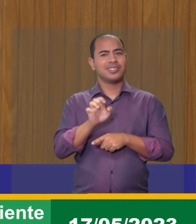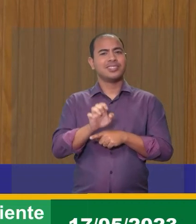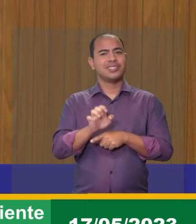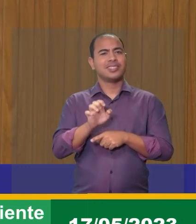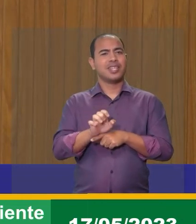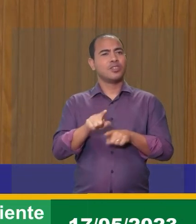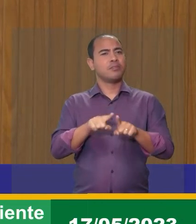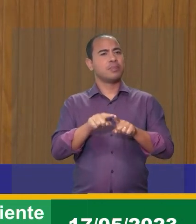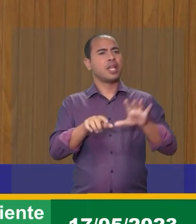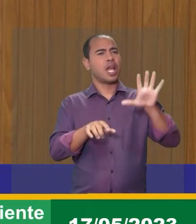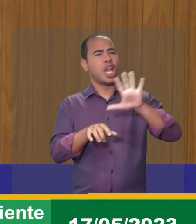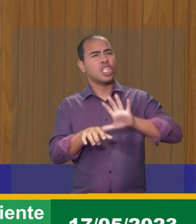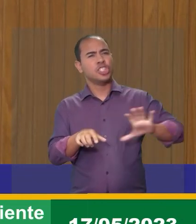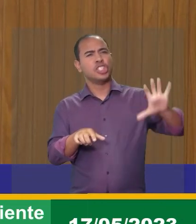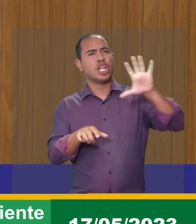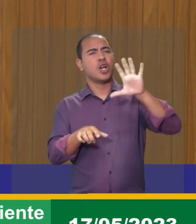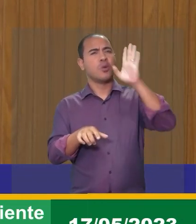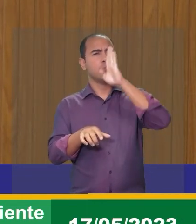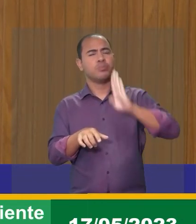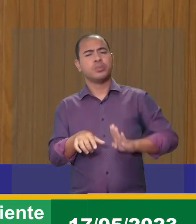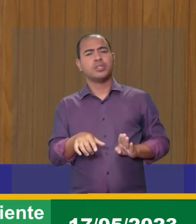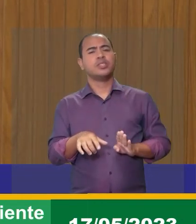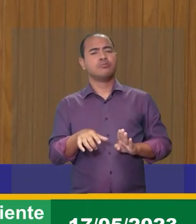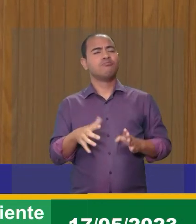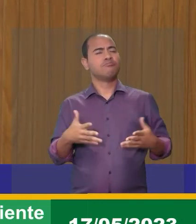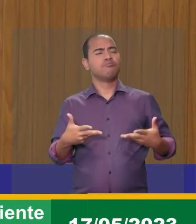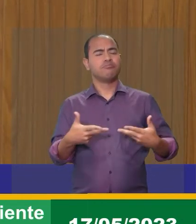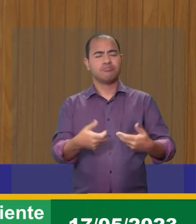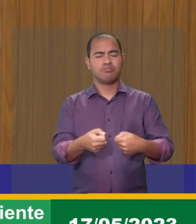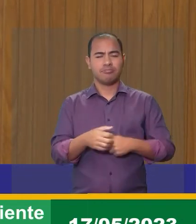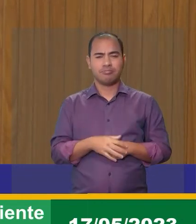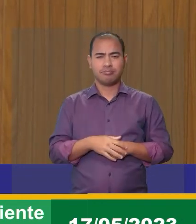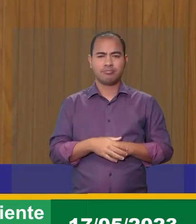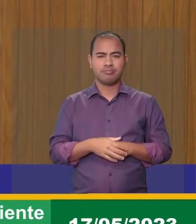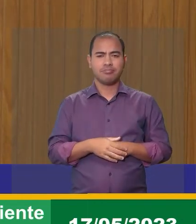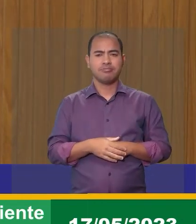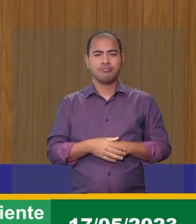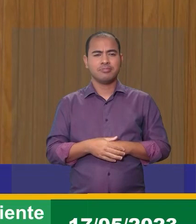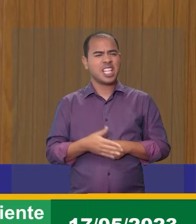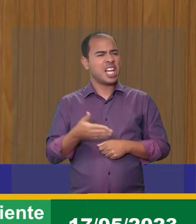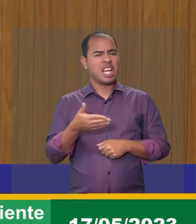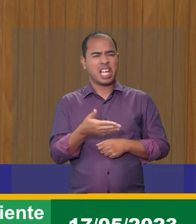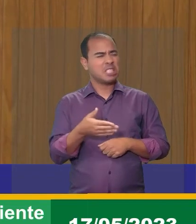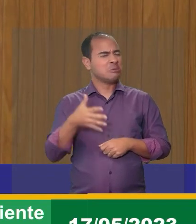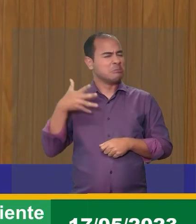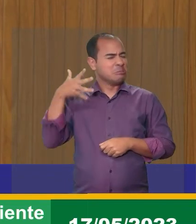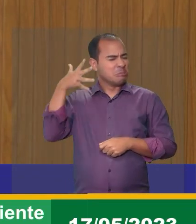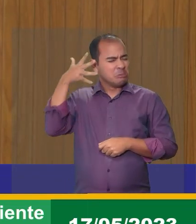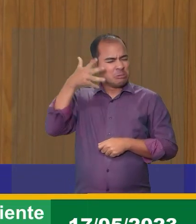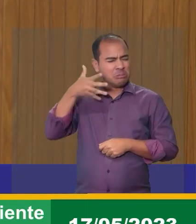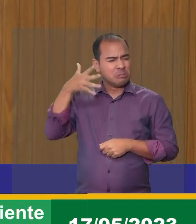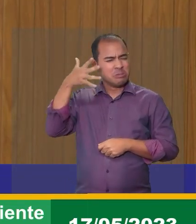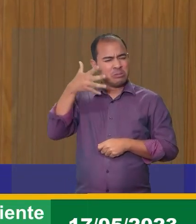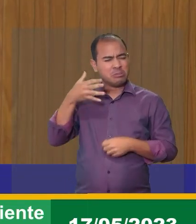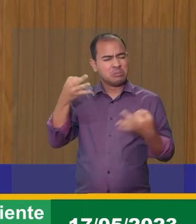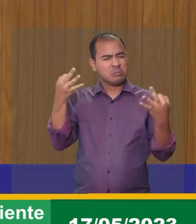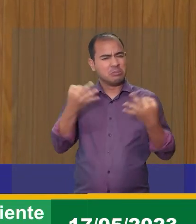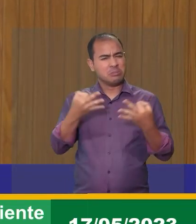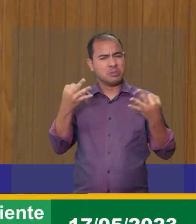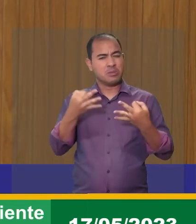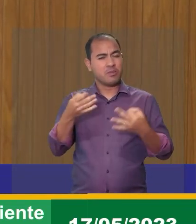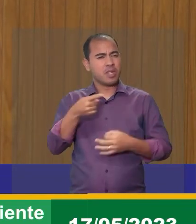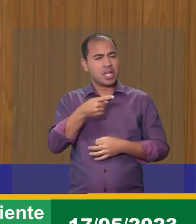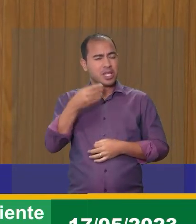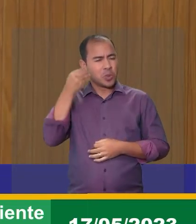de resolução de sua autoria que cria a comenda Padre Silvestre uma pessoa que tinha no seu conhecimento